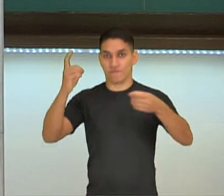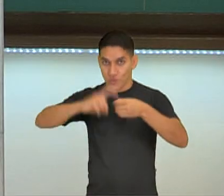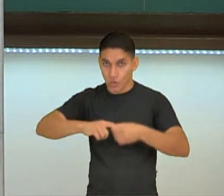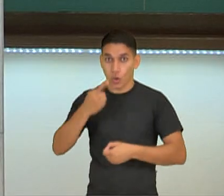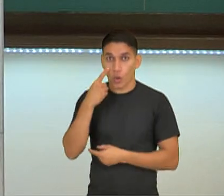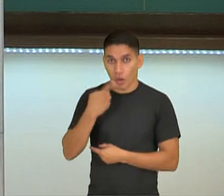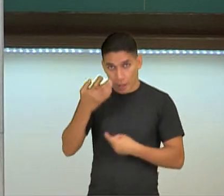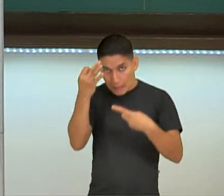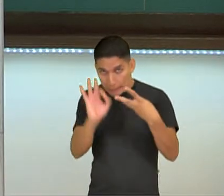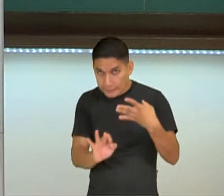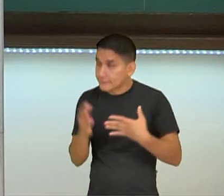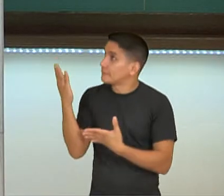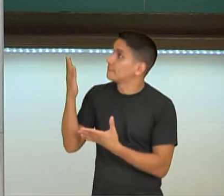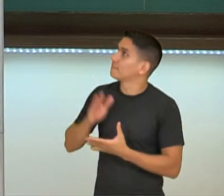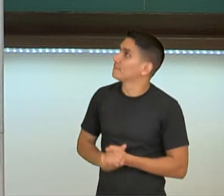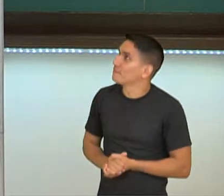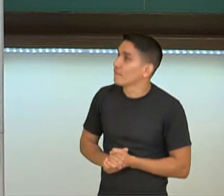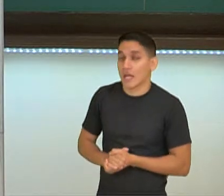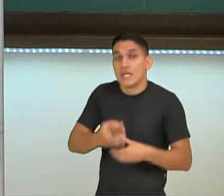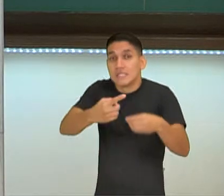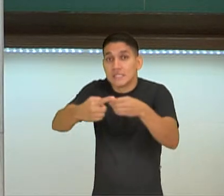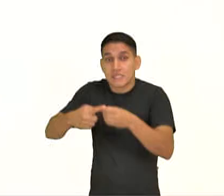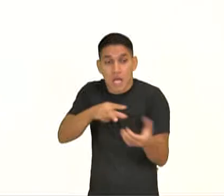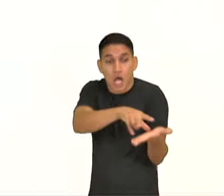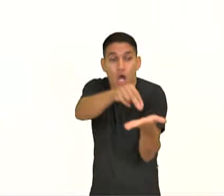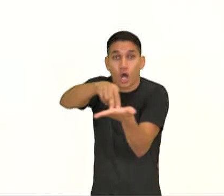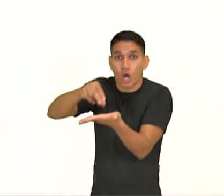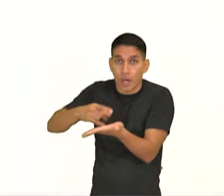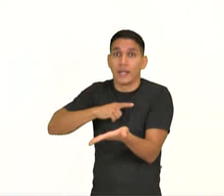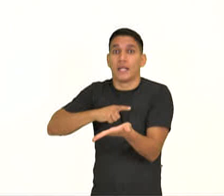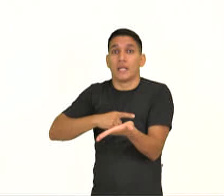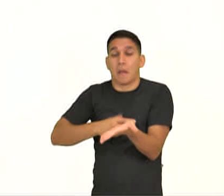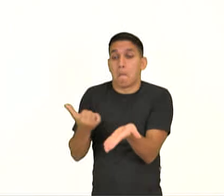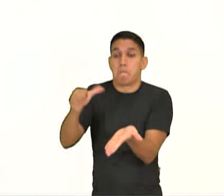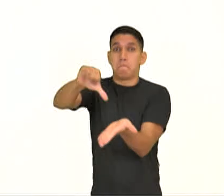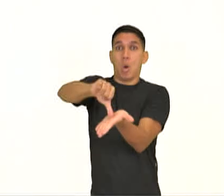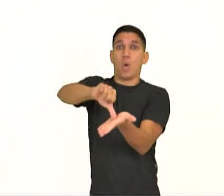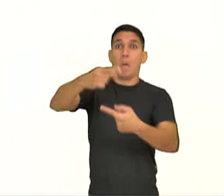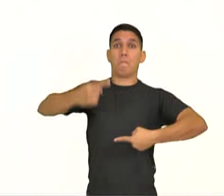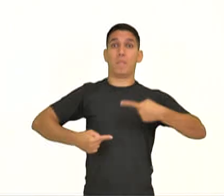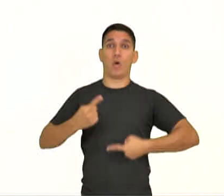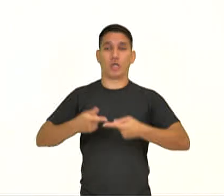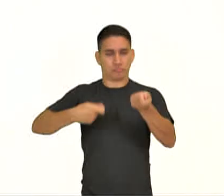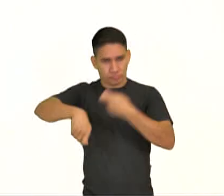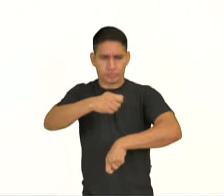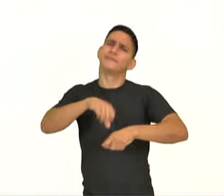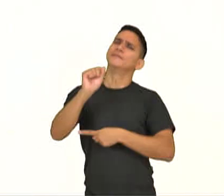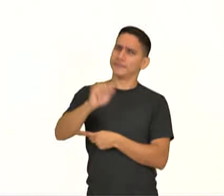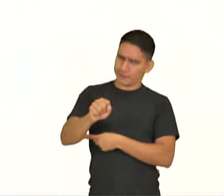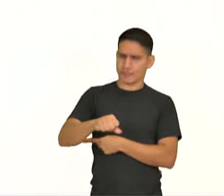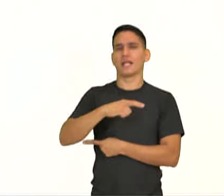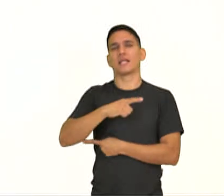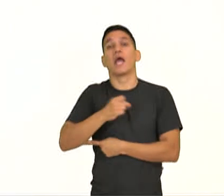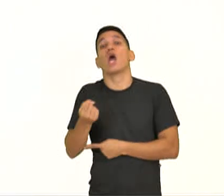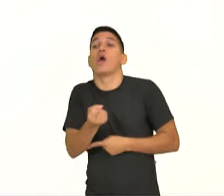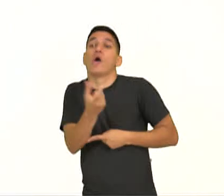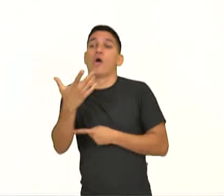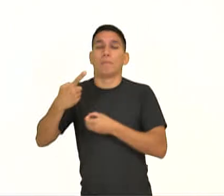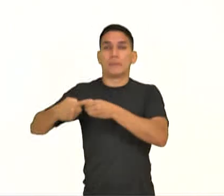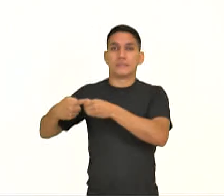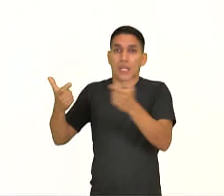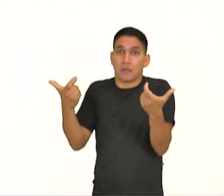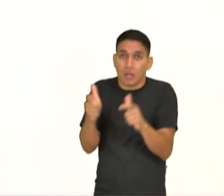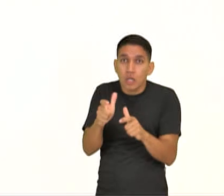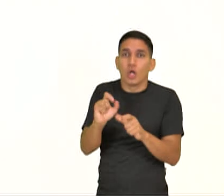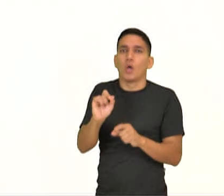Voltei, vamos corrigir? Cidades cuxitas funcionavam como centros políticos comerciais. Sim, haviam também cidades